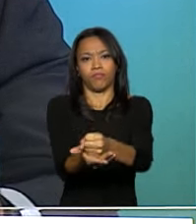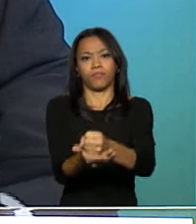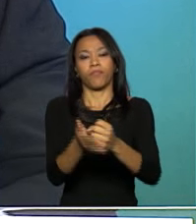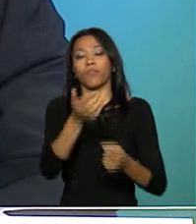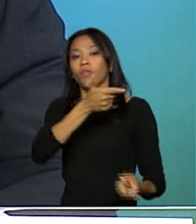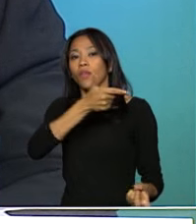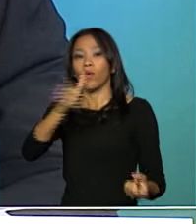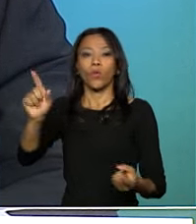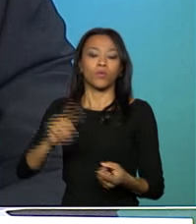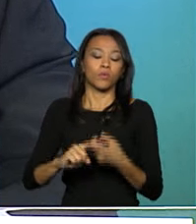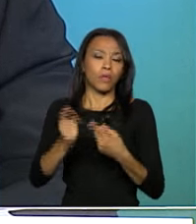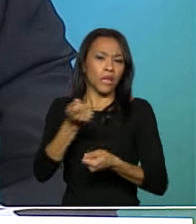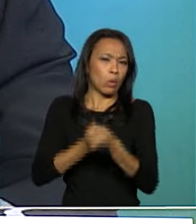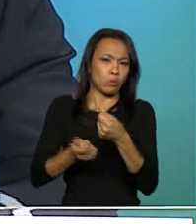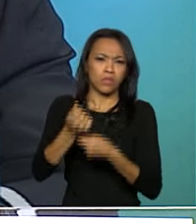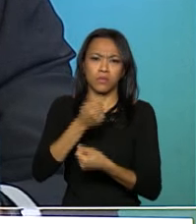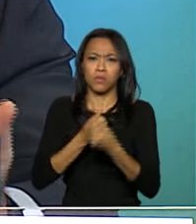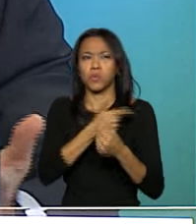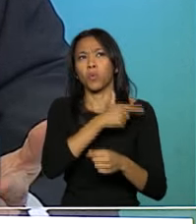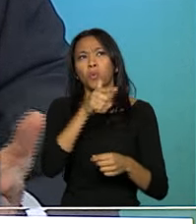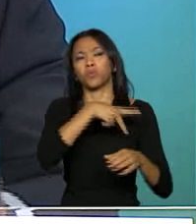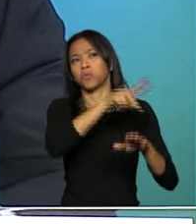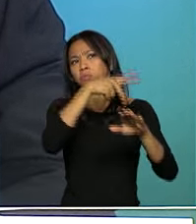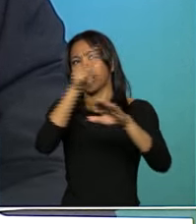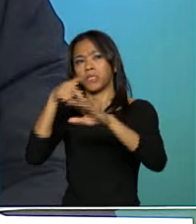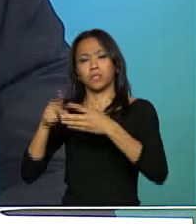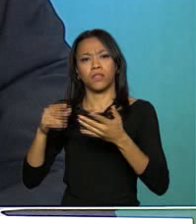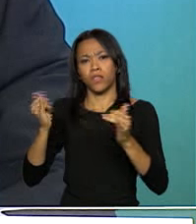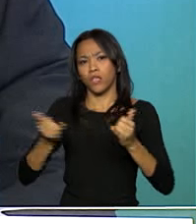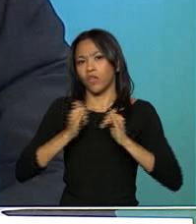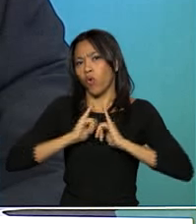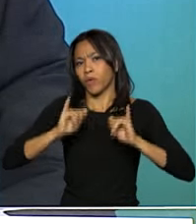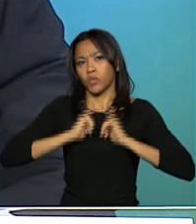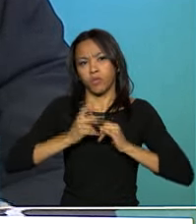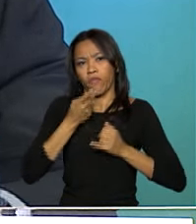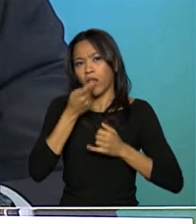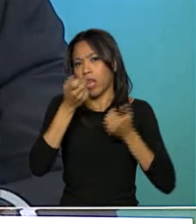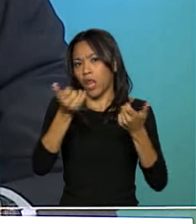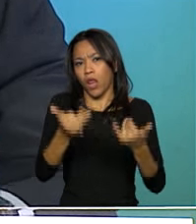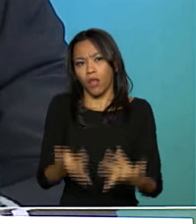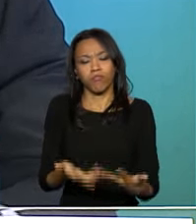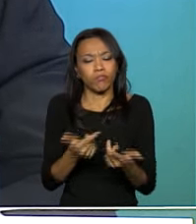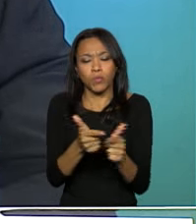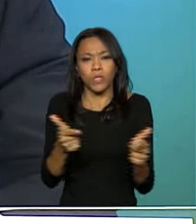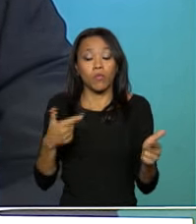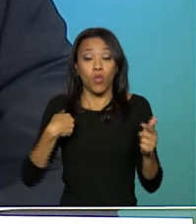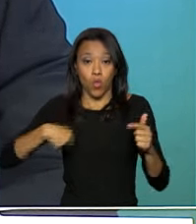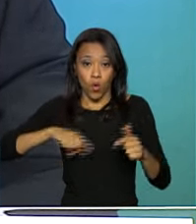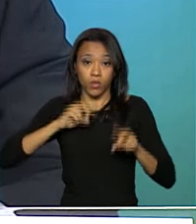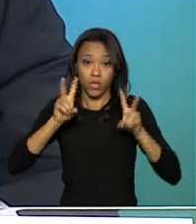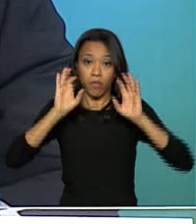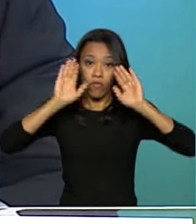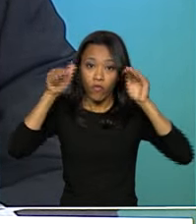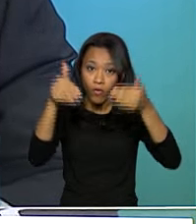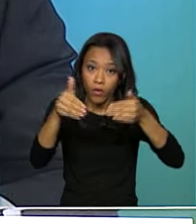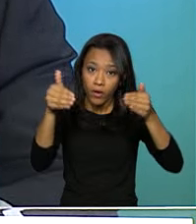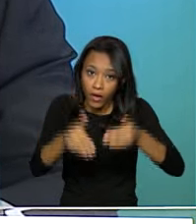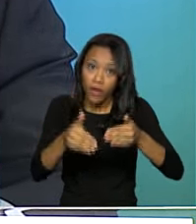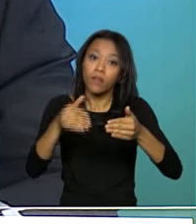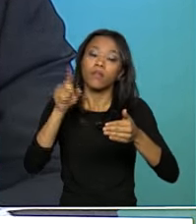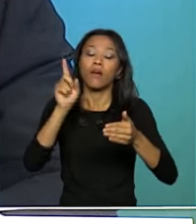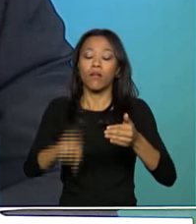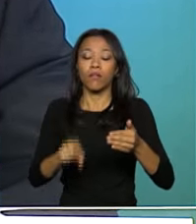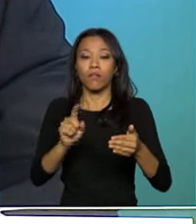negociações com outros países eu não tenho de informações detalhadas sobre isso nós estamos focados nesse momento em nas ações